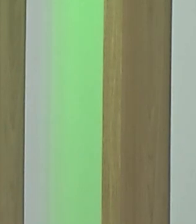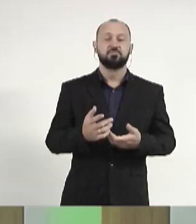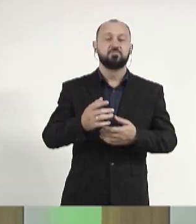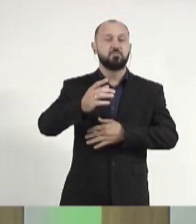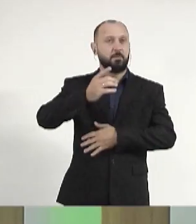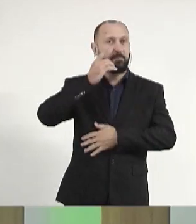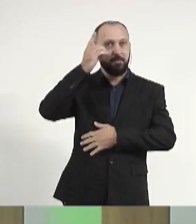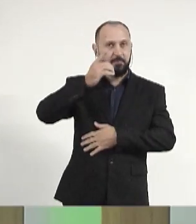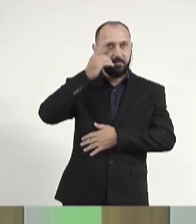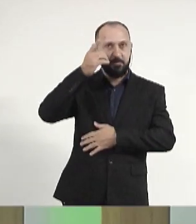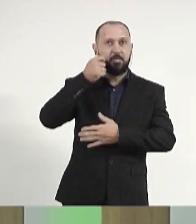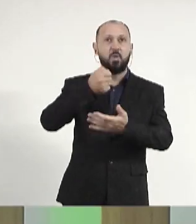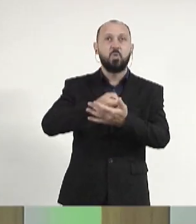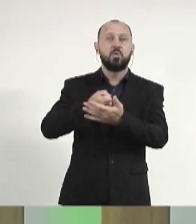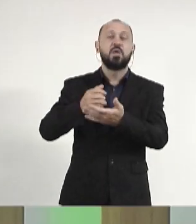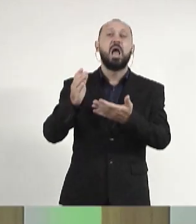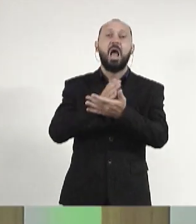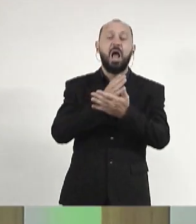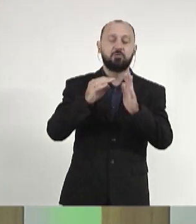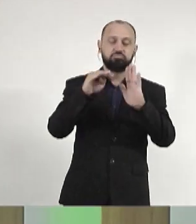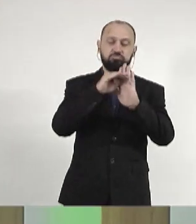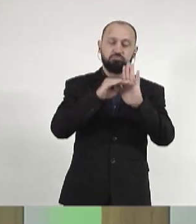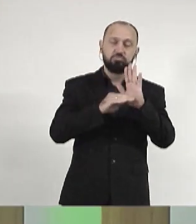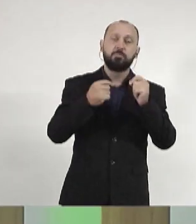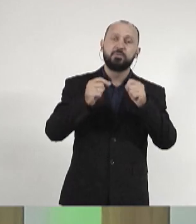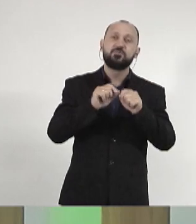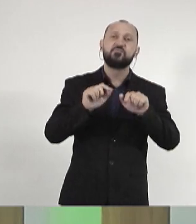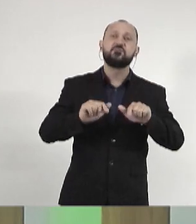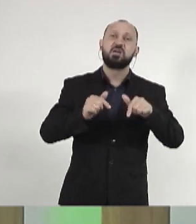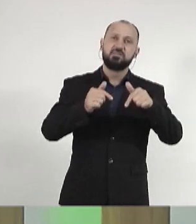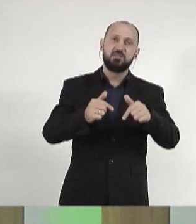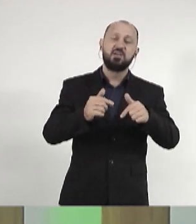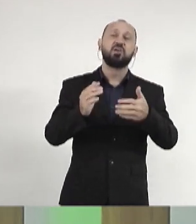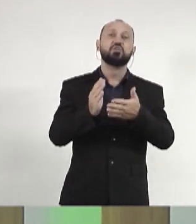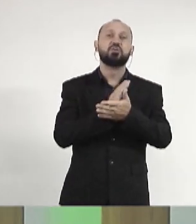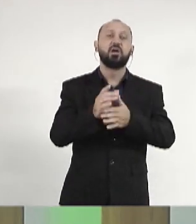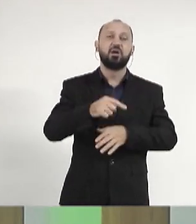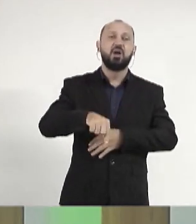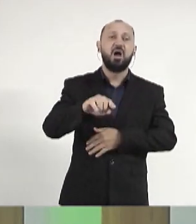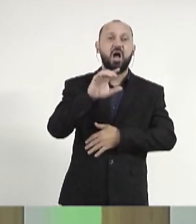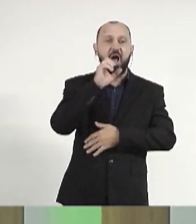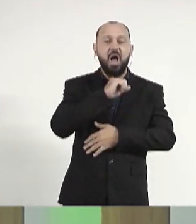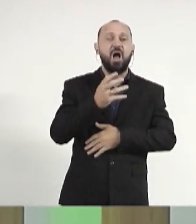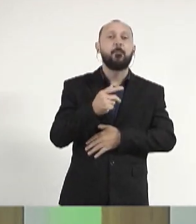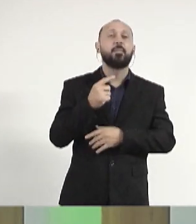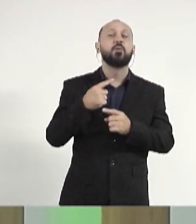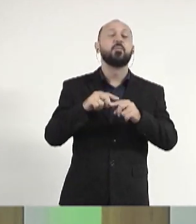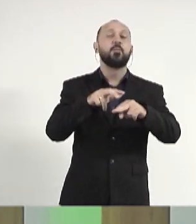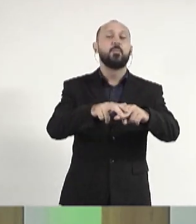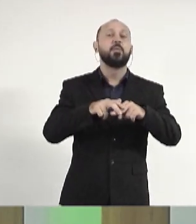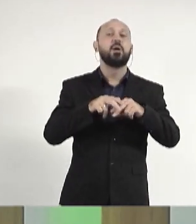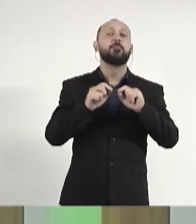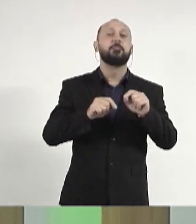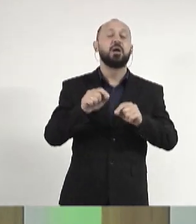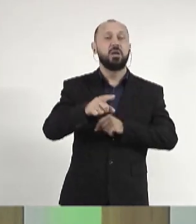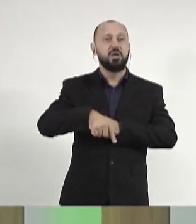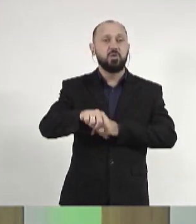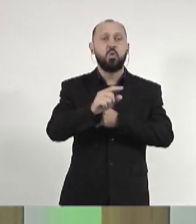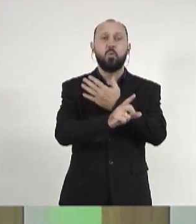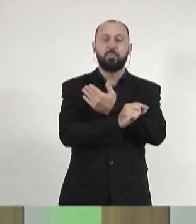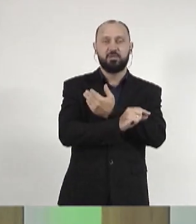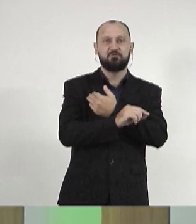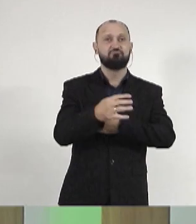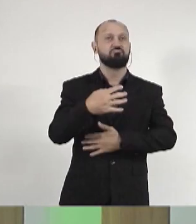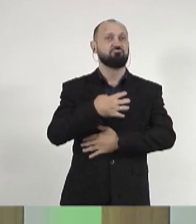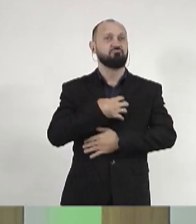E o deputado ele defende que algumas medidas sejam tomadas aí de forma rápida, justamente para que o Pantanal